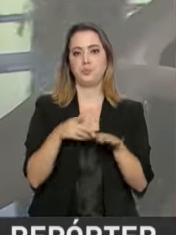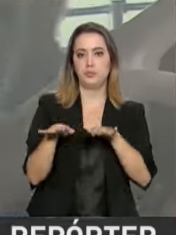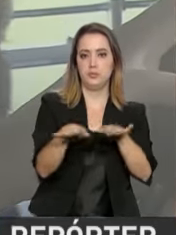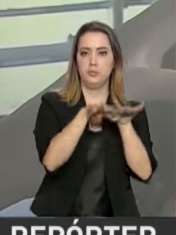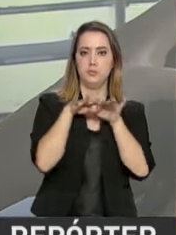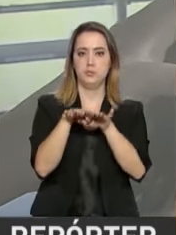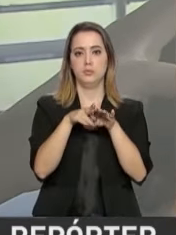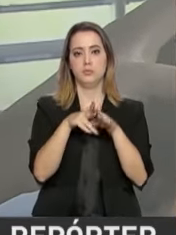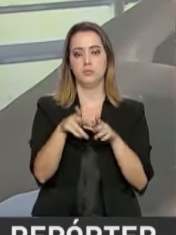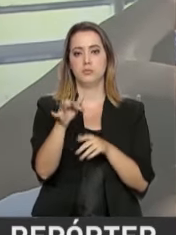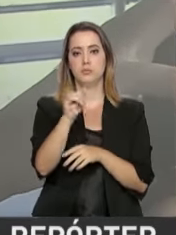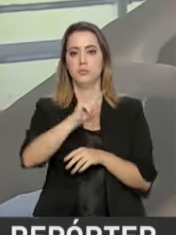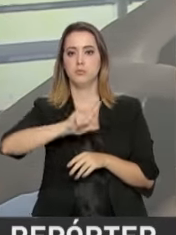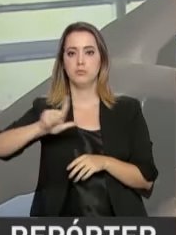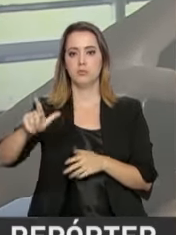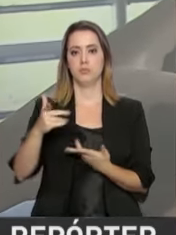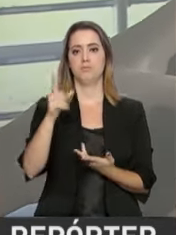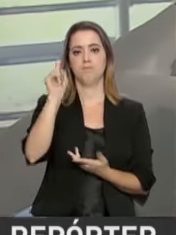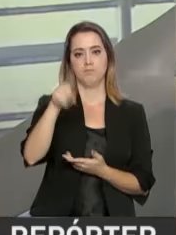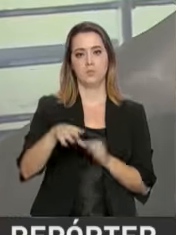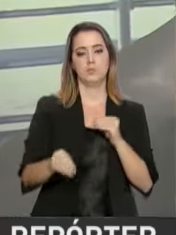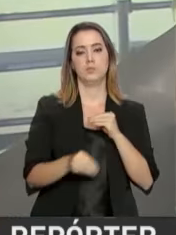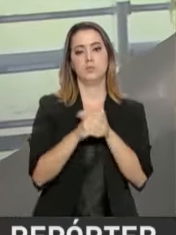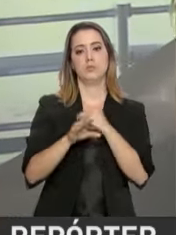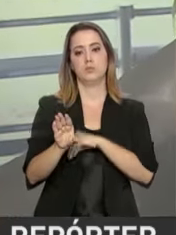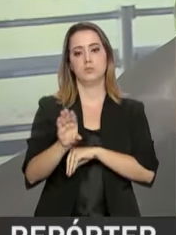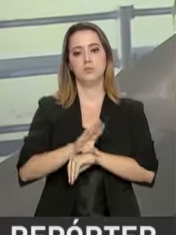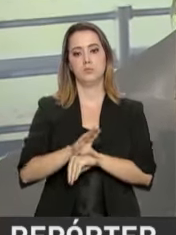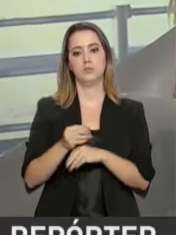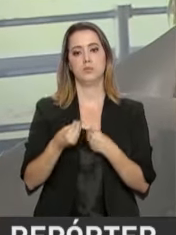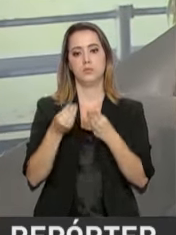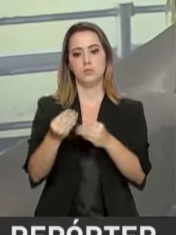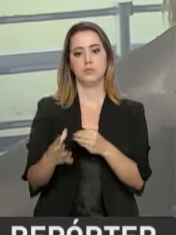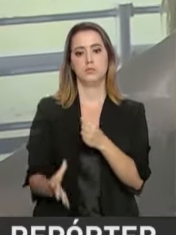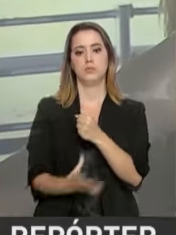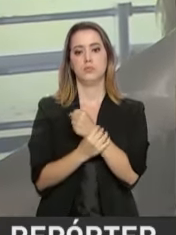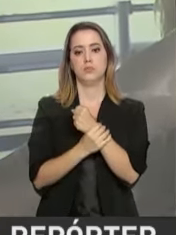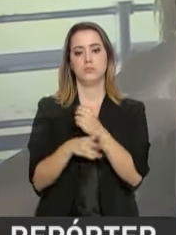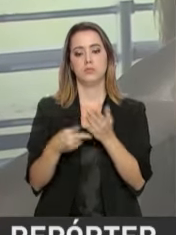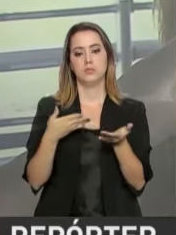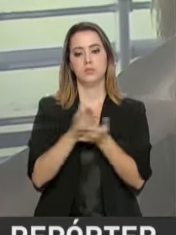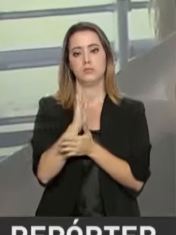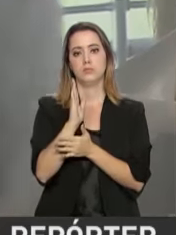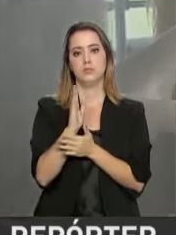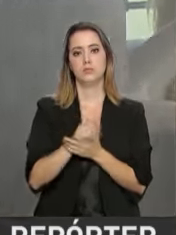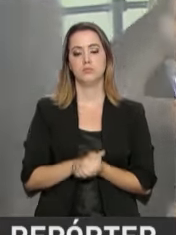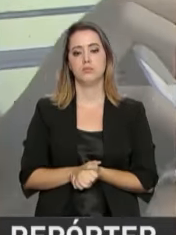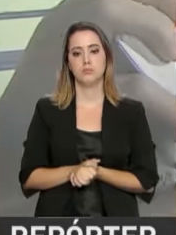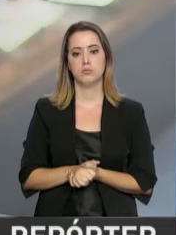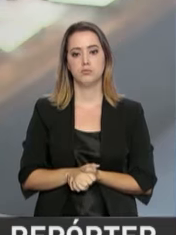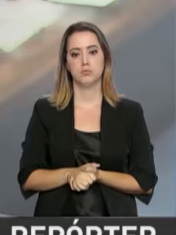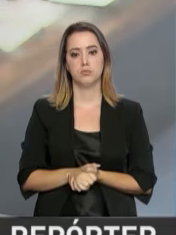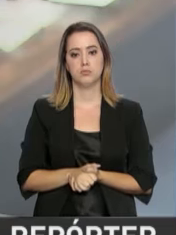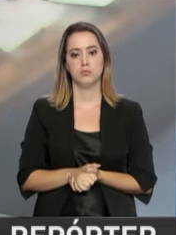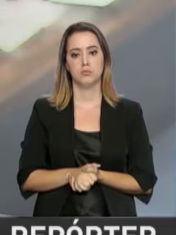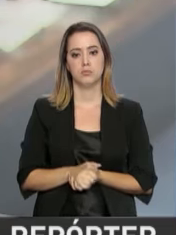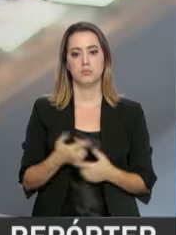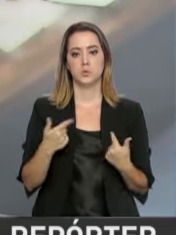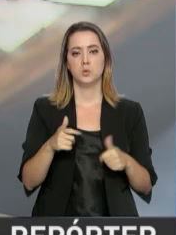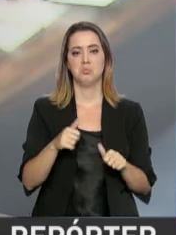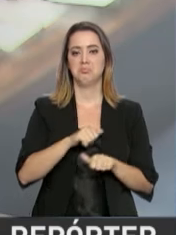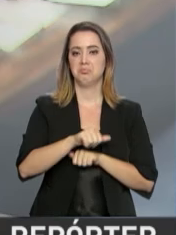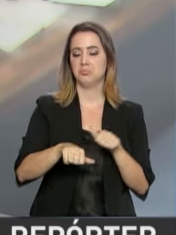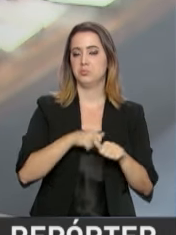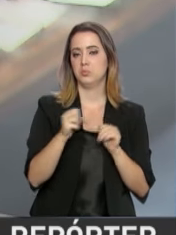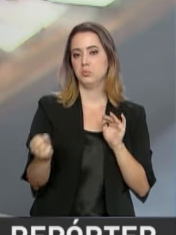vista fiscal. E é o que esta PEC vai assegurar a partir da sua promulgação. É possível. Como não houve mudanças